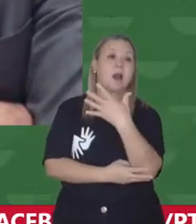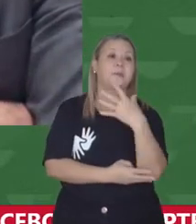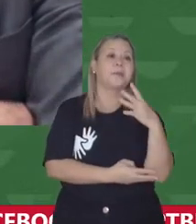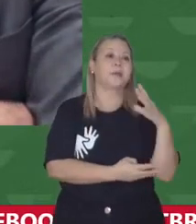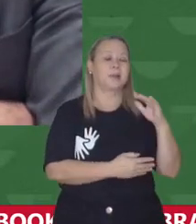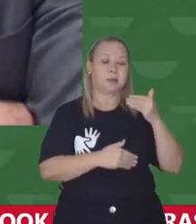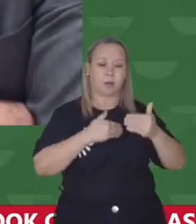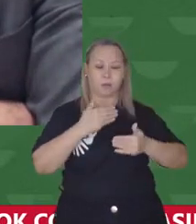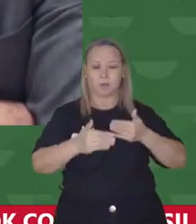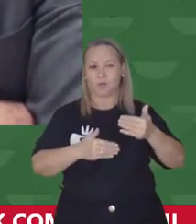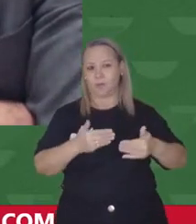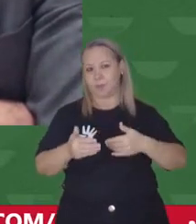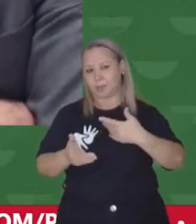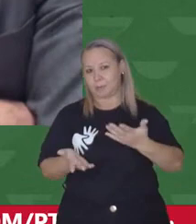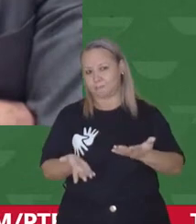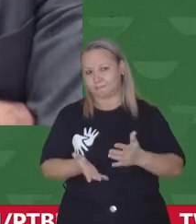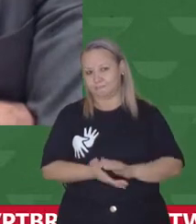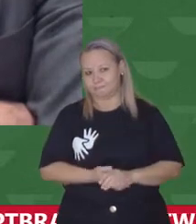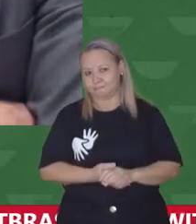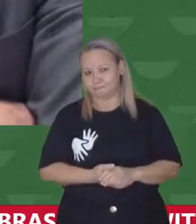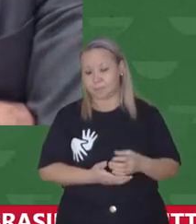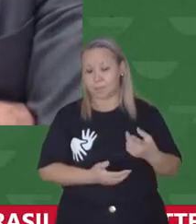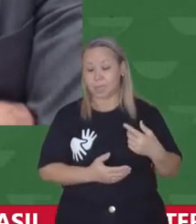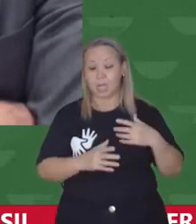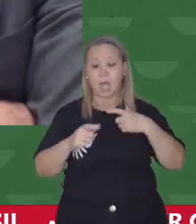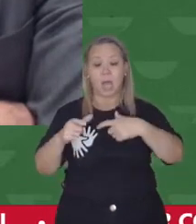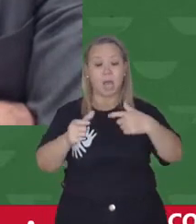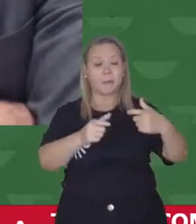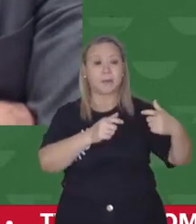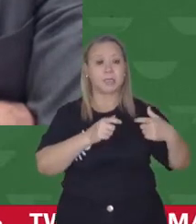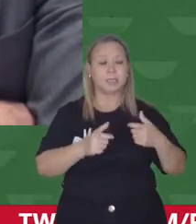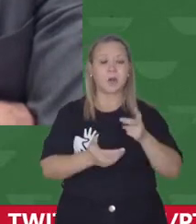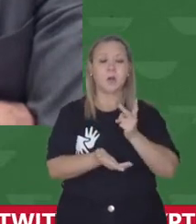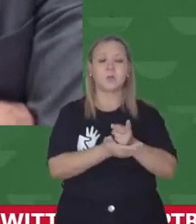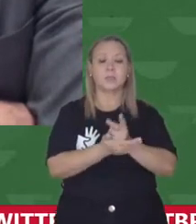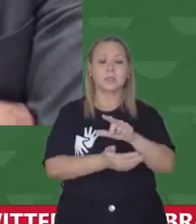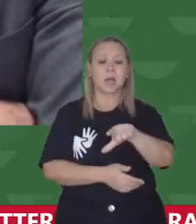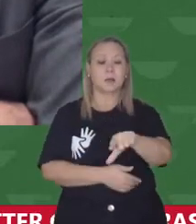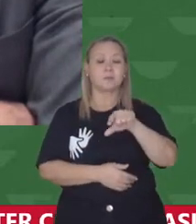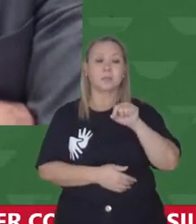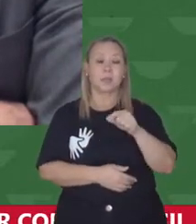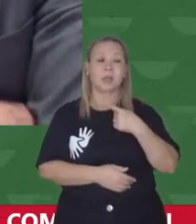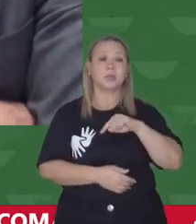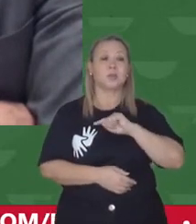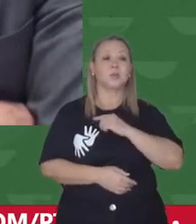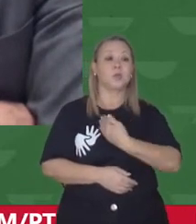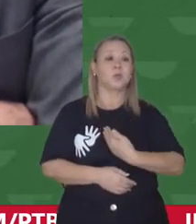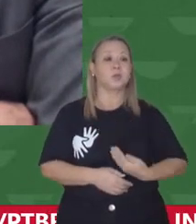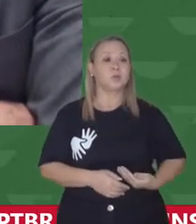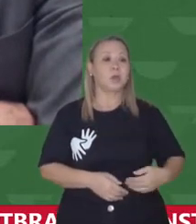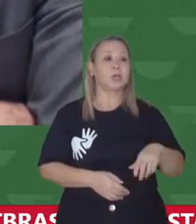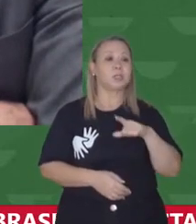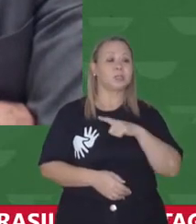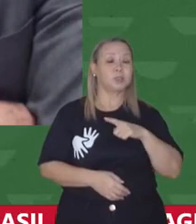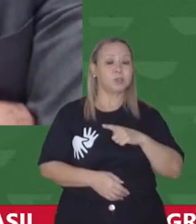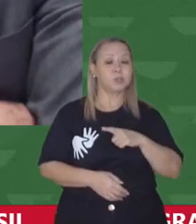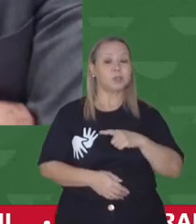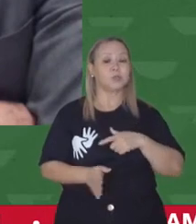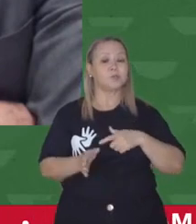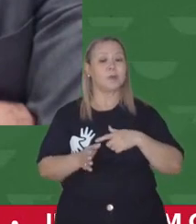desenvolvimento. A gente sempre destacou isso em nossos governos, tivemos